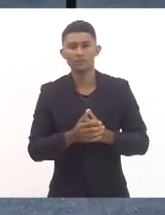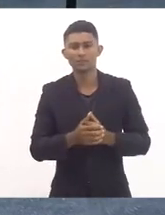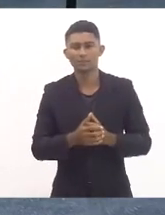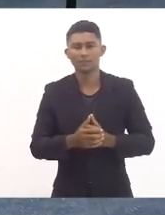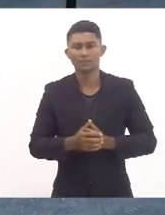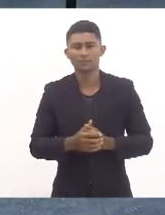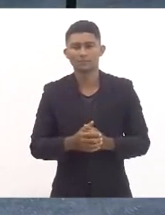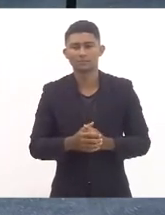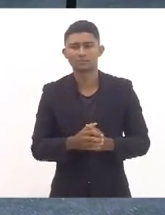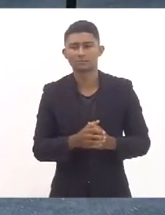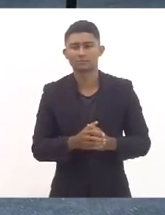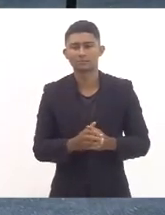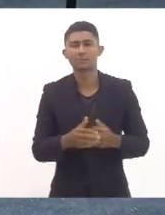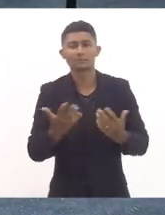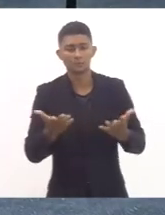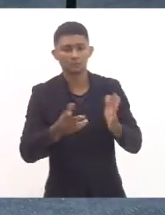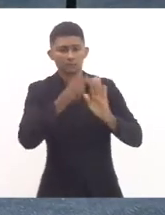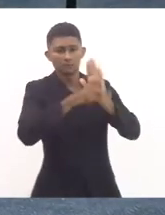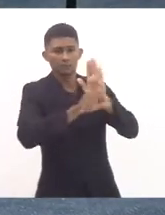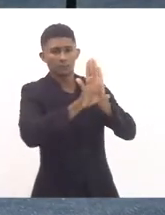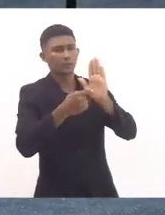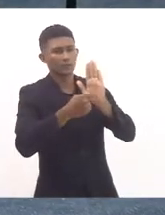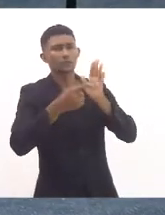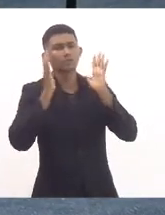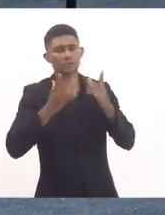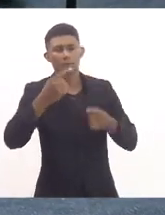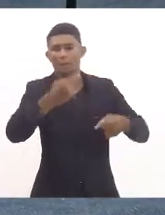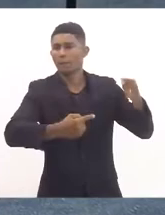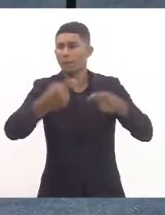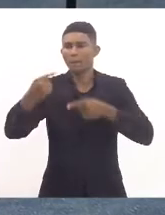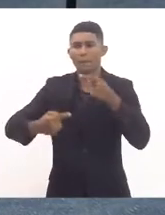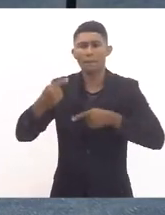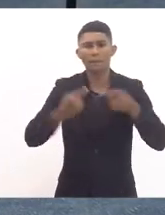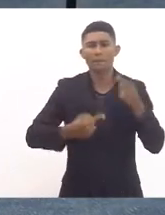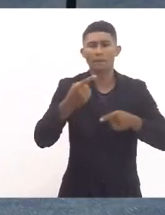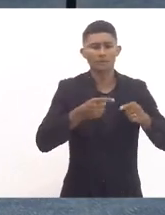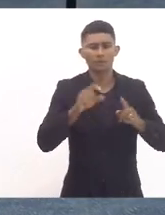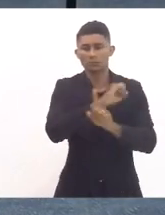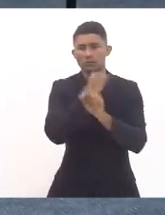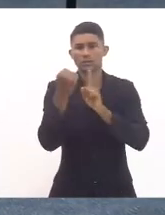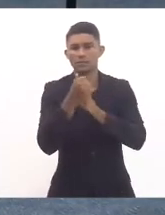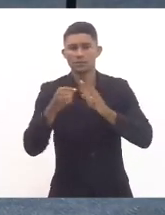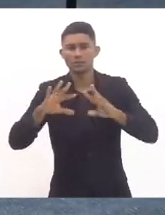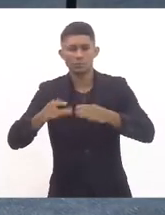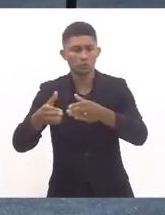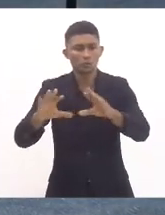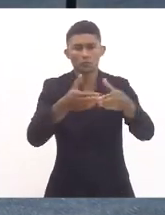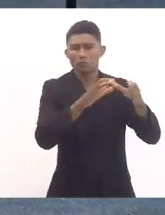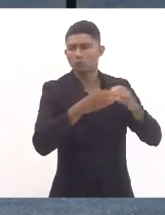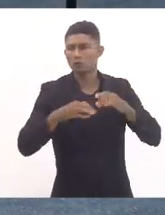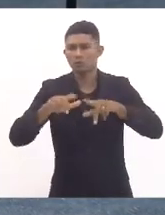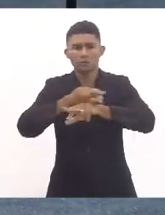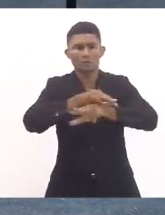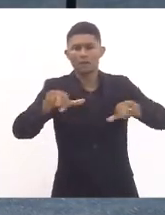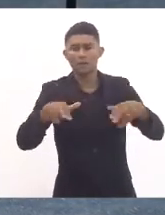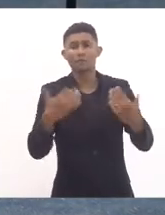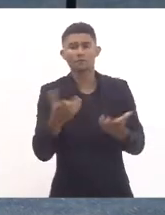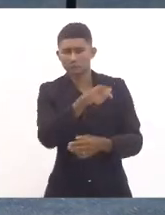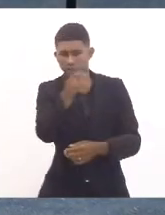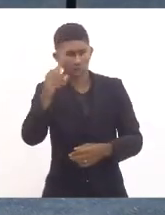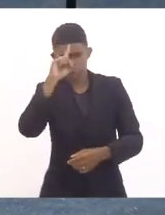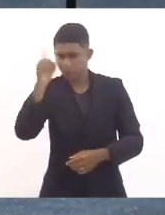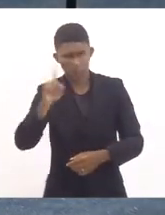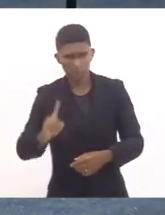Vossa Excelência, peça uma parte. Esse projeto foi amplamente discutido com vários segmentos da sociedade. Agora, aqueles que não tomaram conhecimento, que